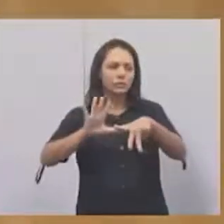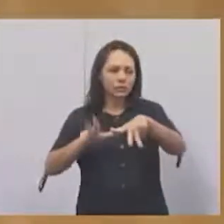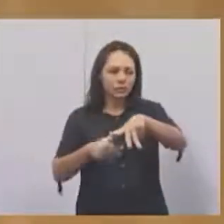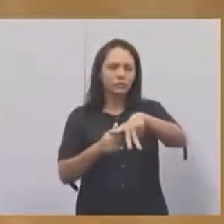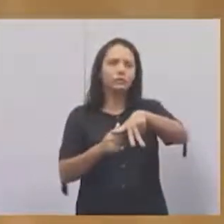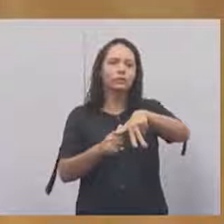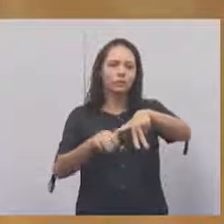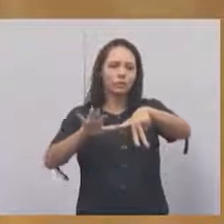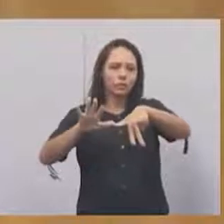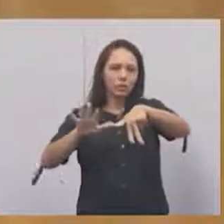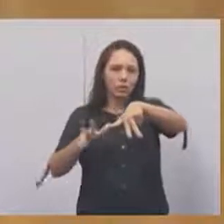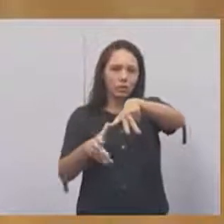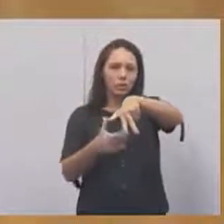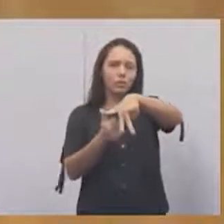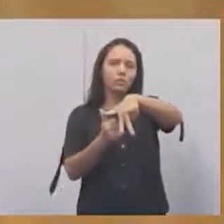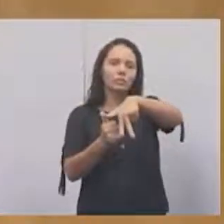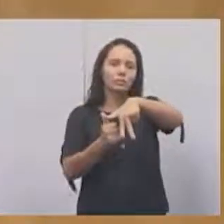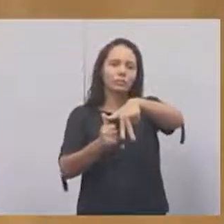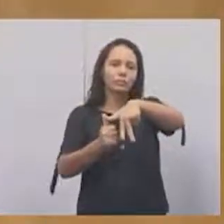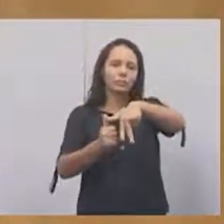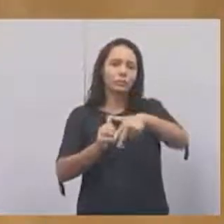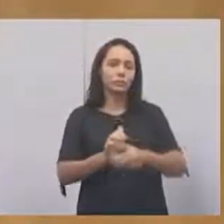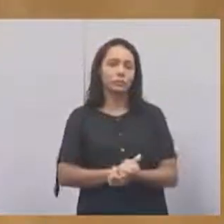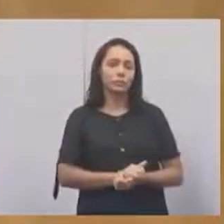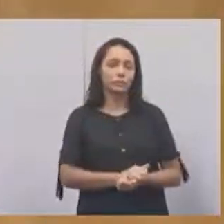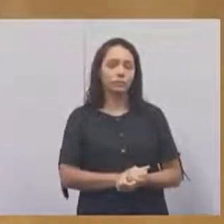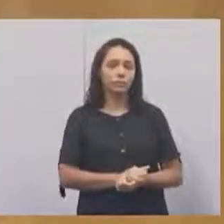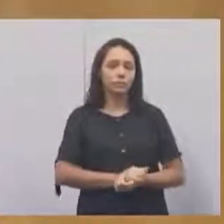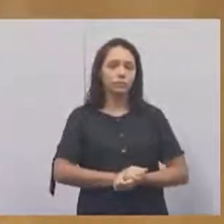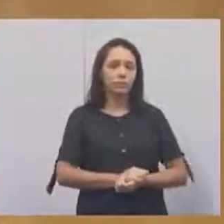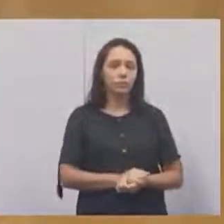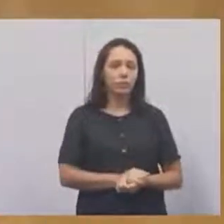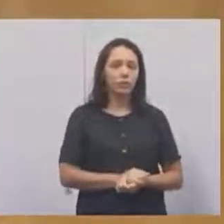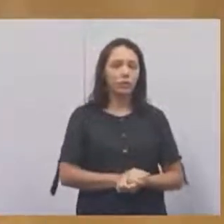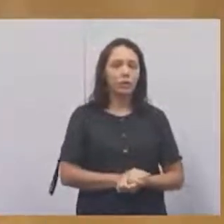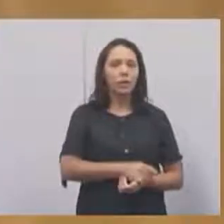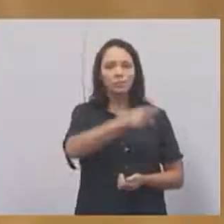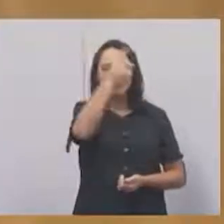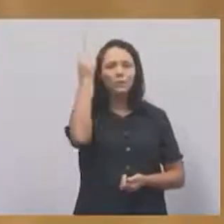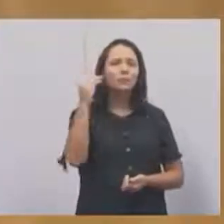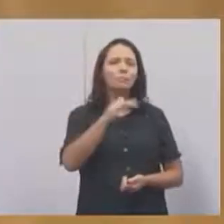mesmo período morreram 15 milhões de pessoas de outras doenças.